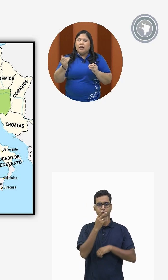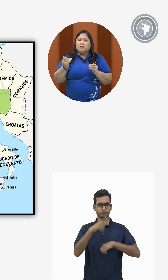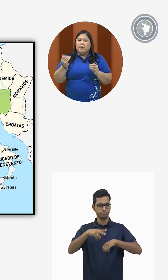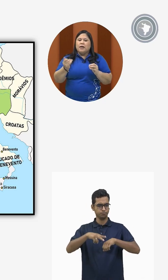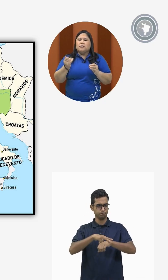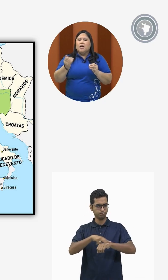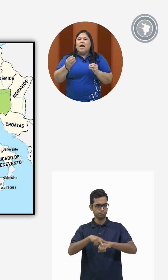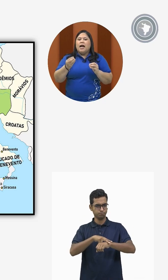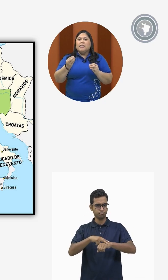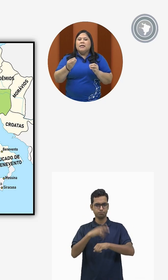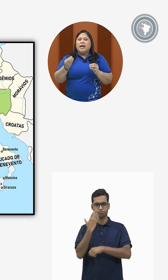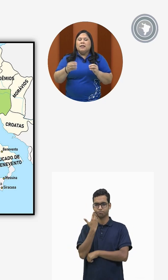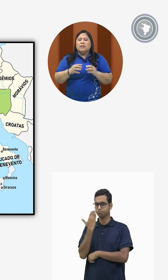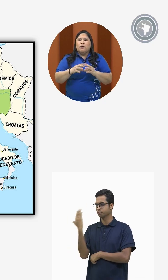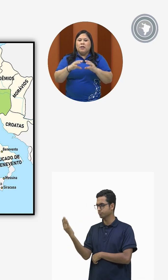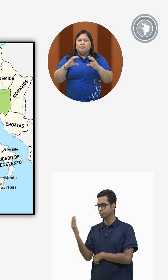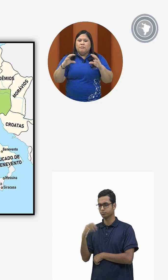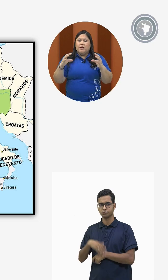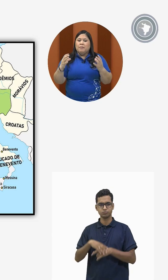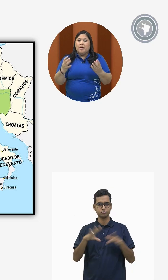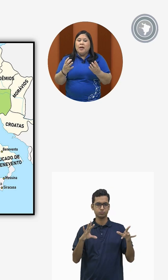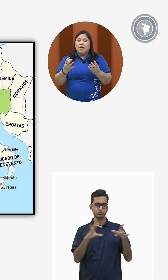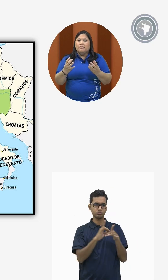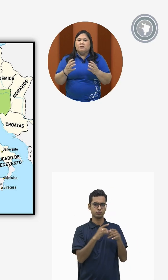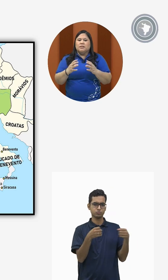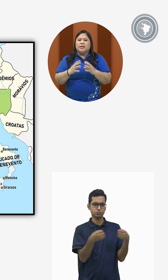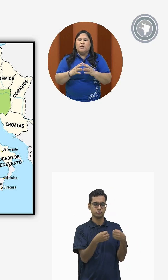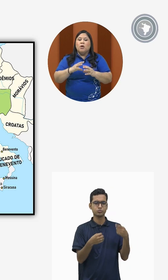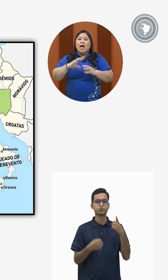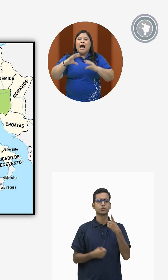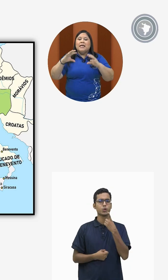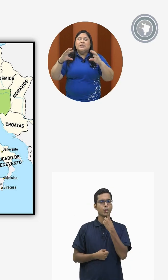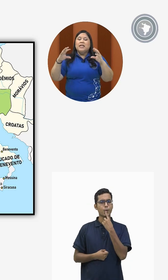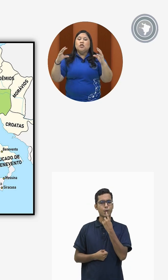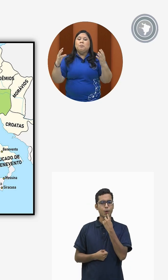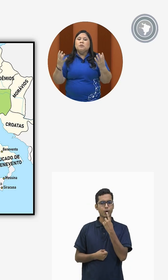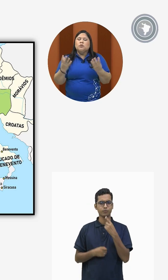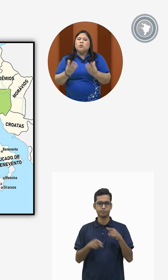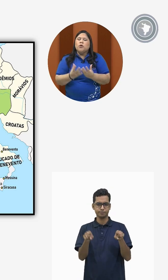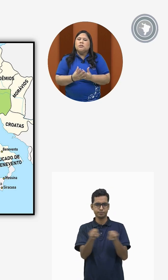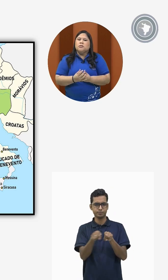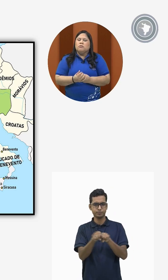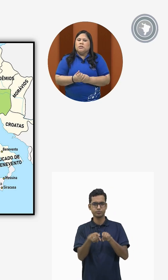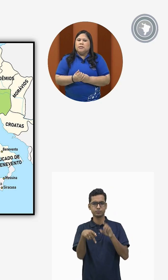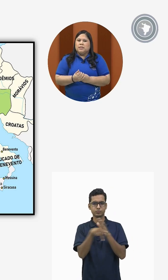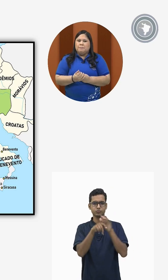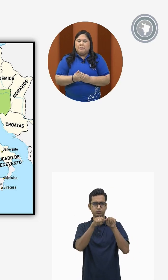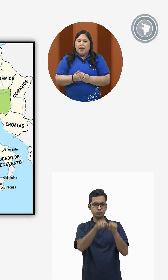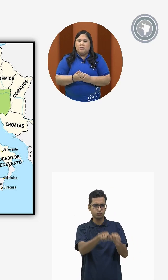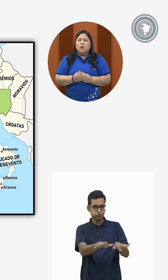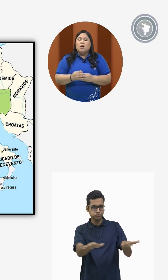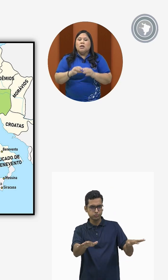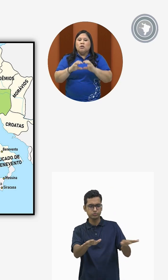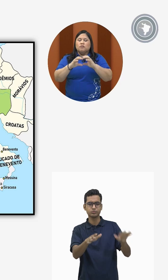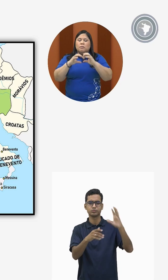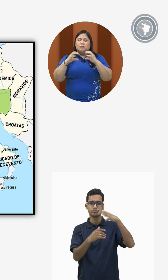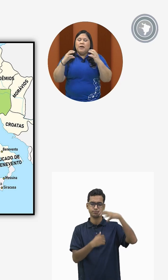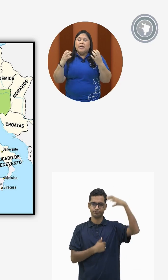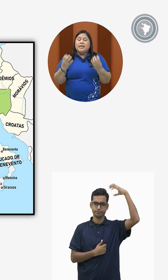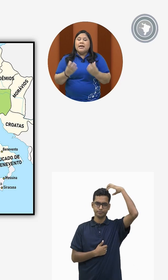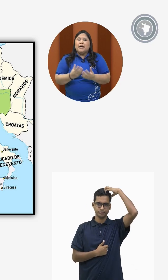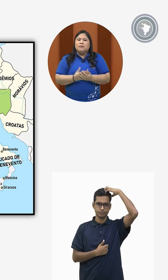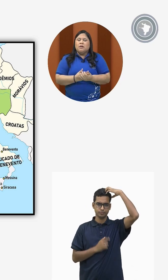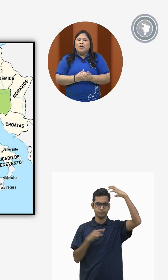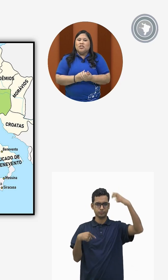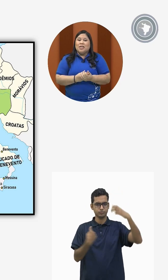nessa parte mais ali ligada, então, ali para o vermelho, tá certo? As expansões, então, desse império que nós vamos